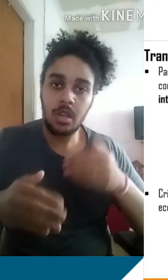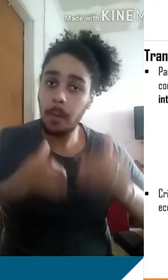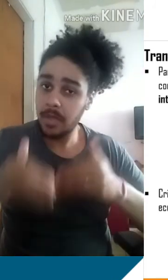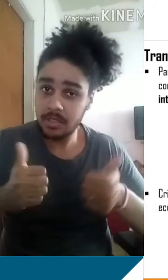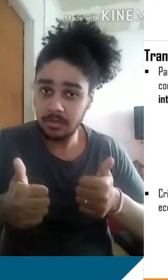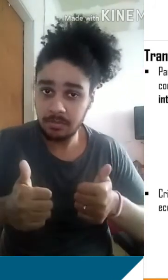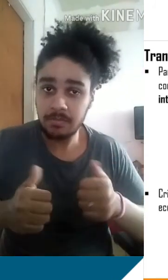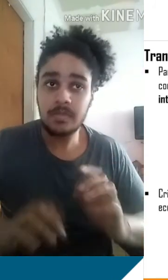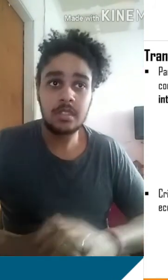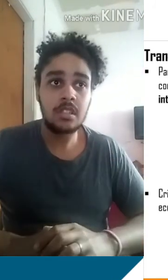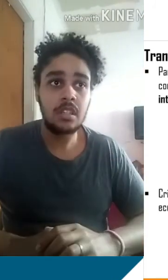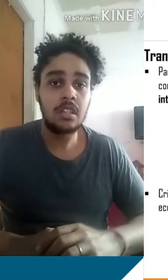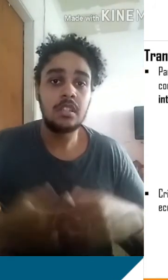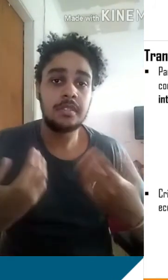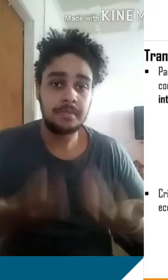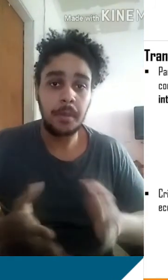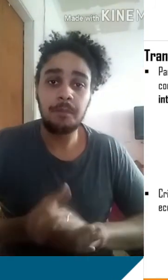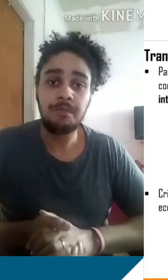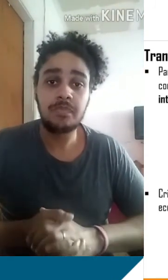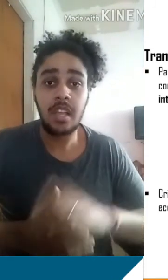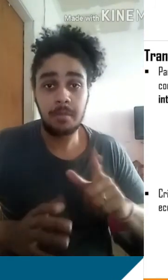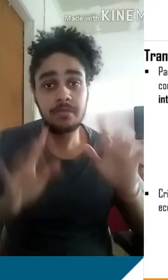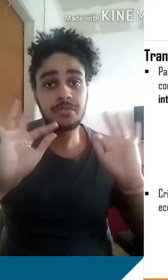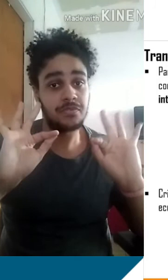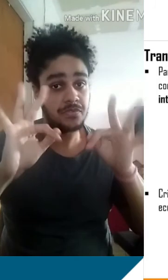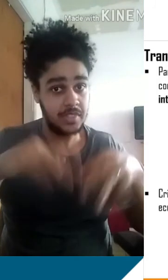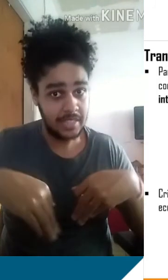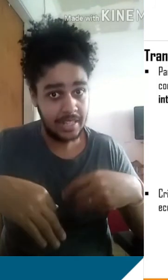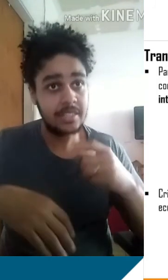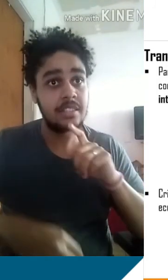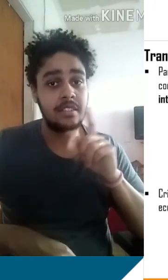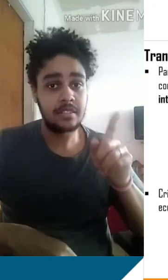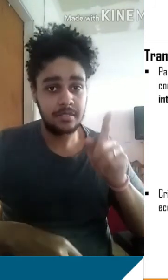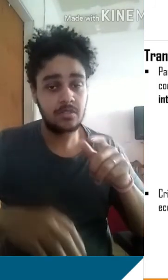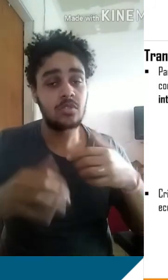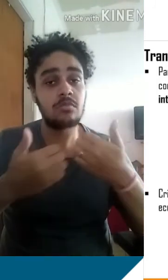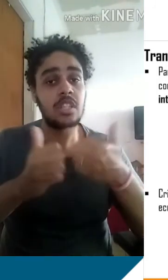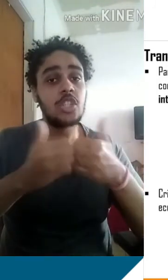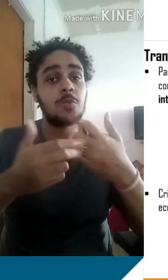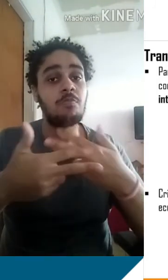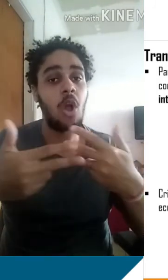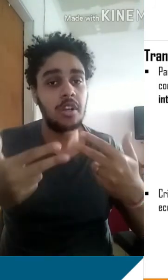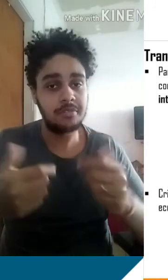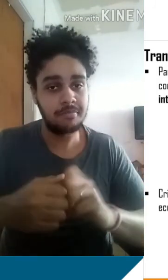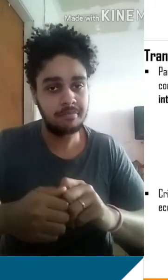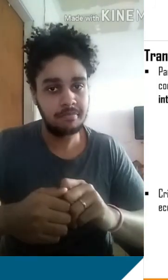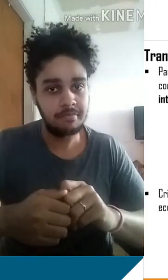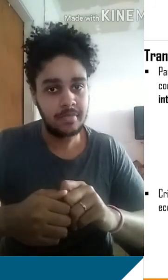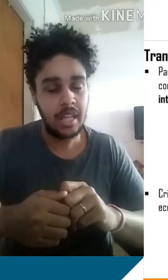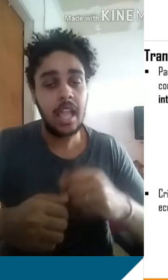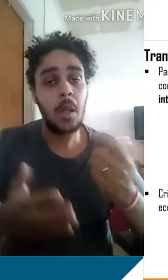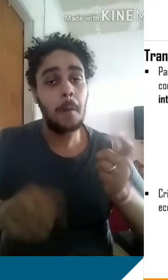a questão dos transportes. Beleza? Quando, no período atual, junto do meio técnico, científico e informacional dessa revolução